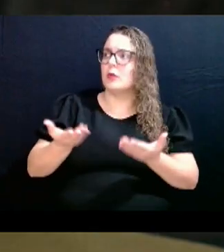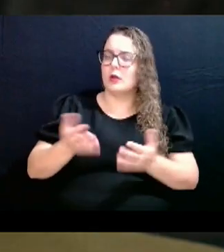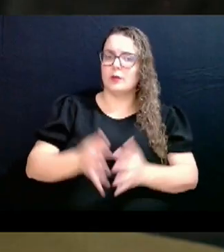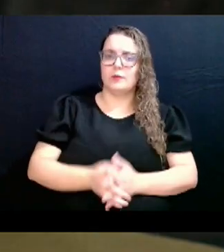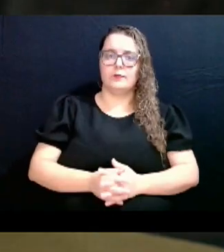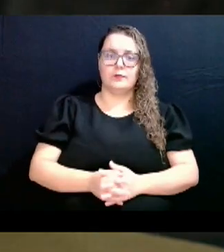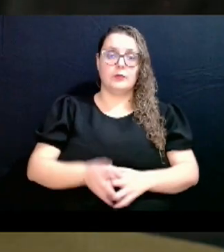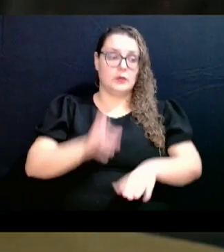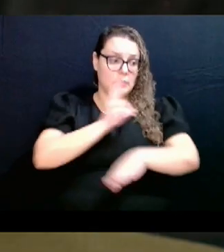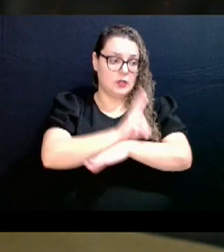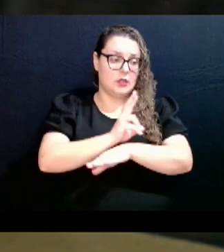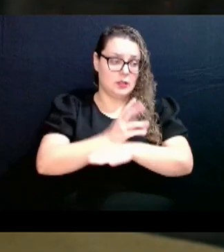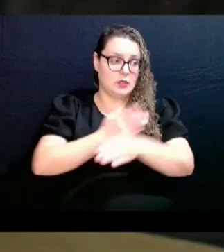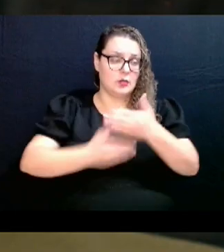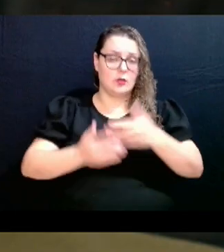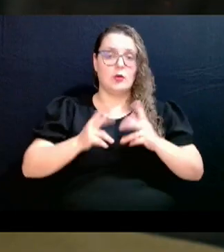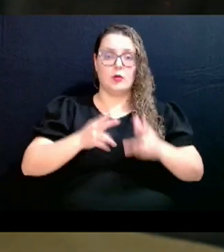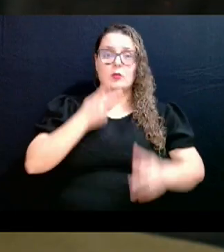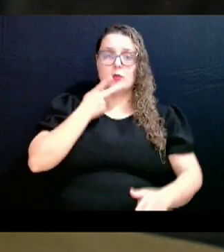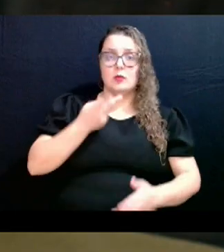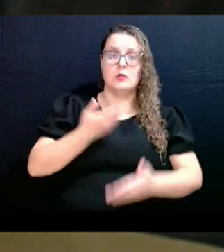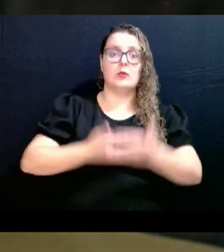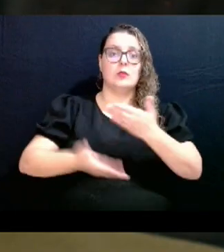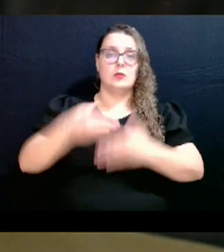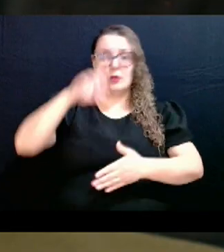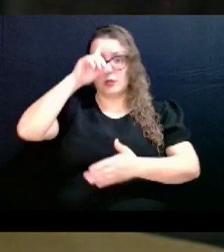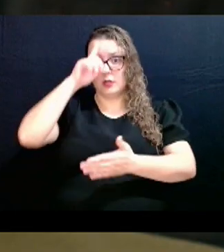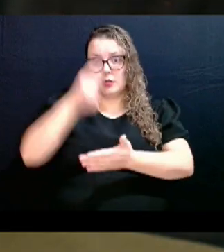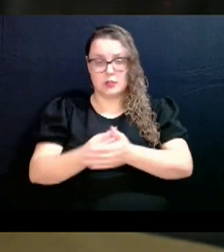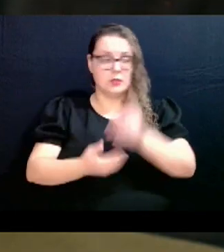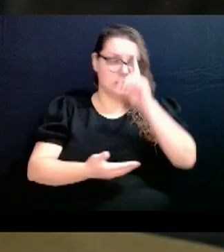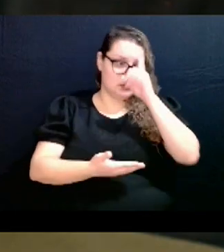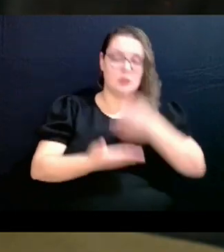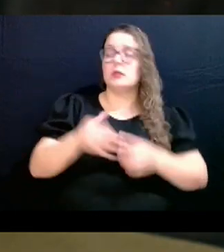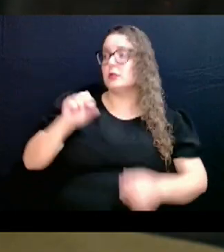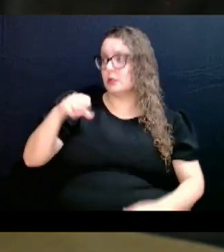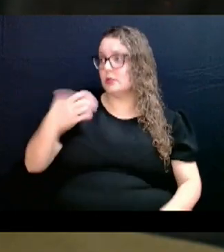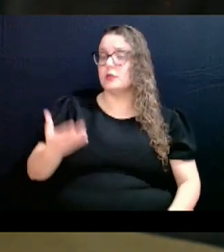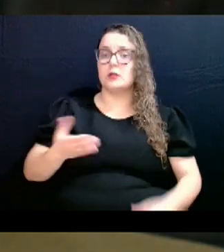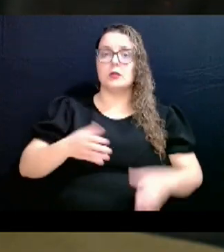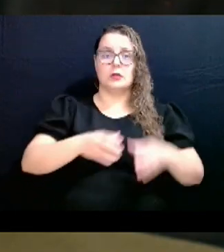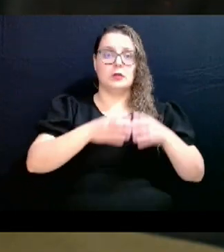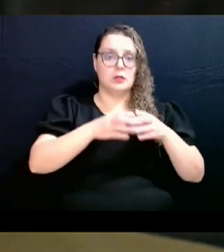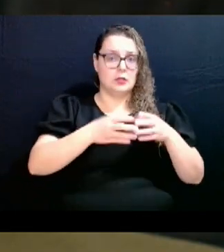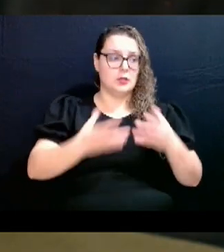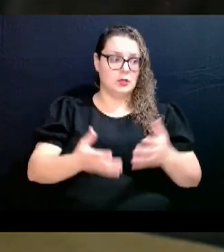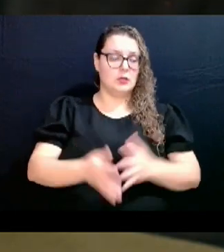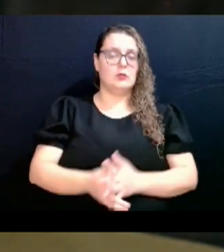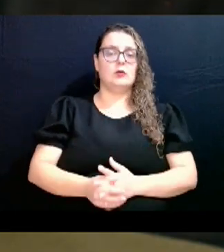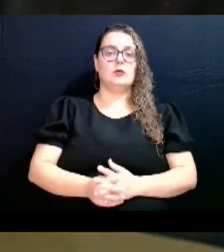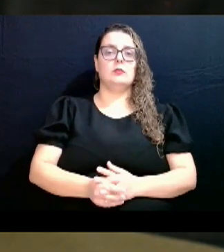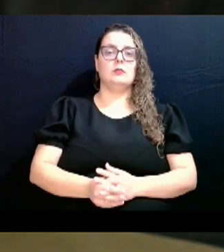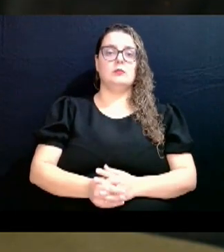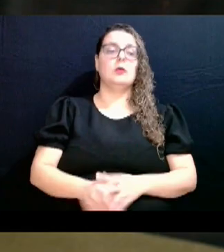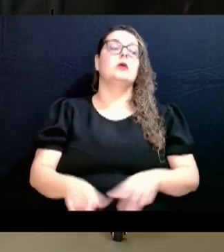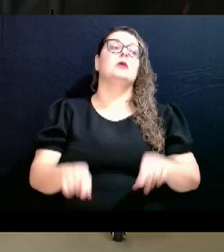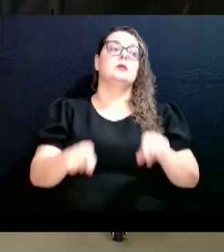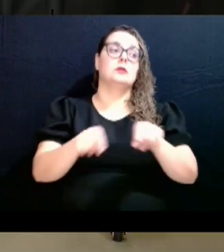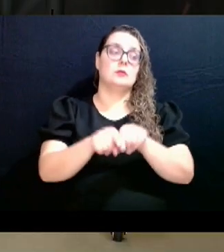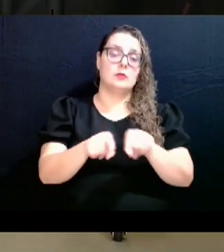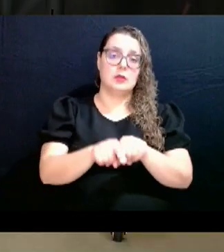como eu disse, vai compartilhar as decisões. Isso. Aí a convivência, a convivência a gente também tem algumas